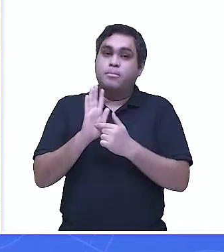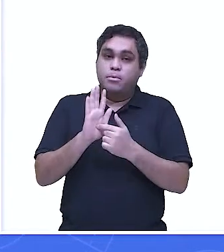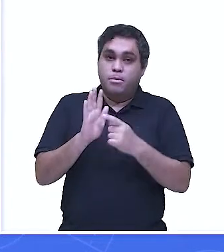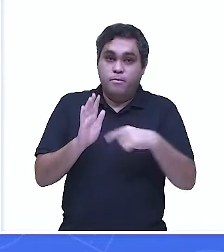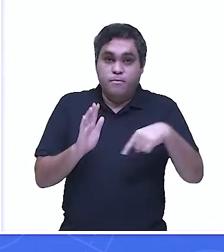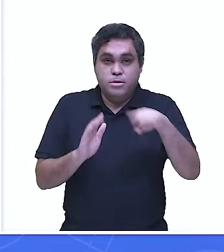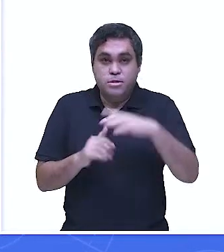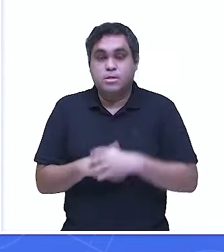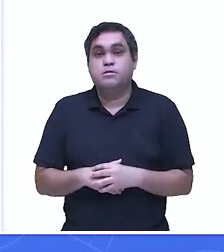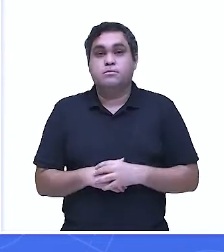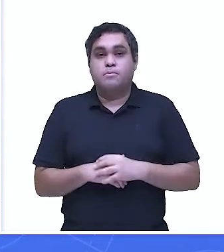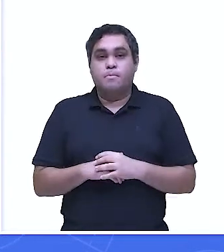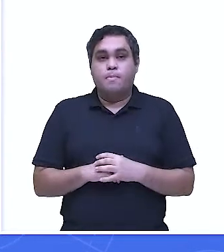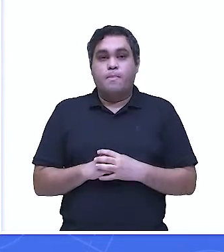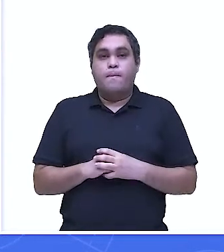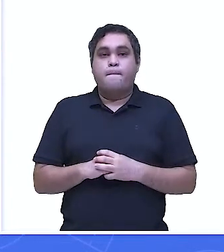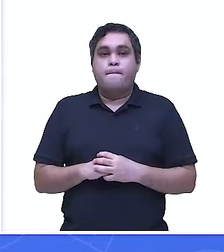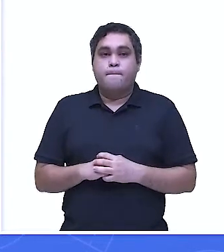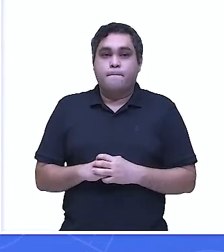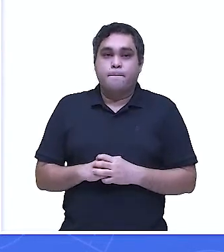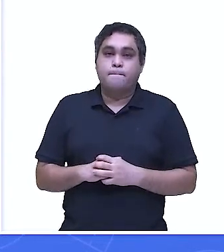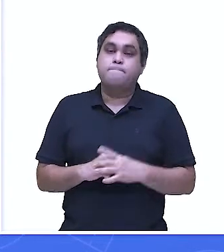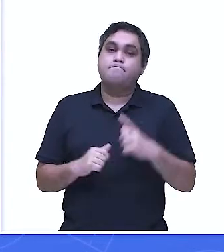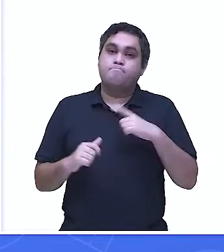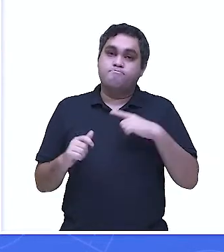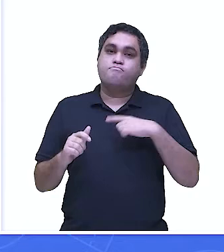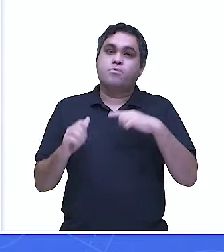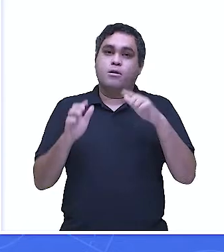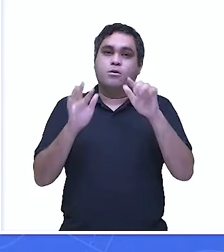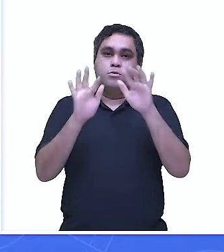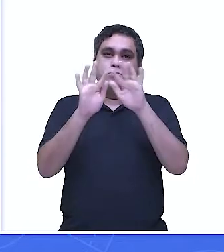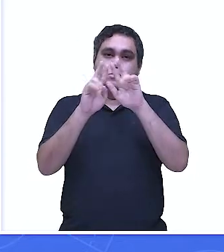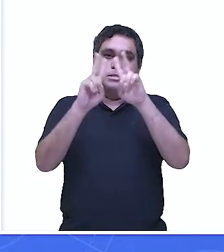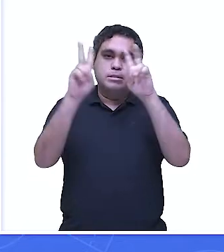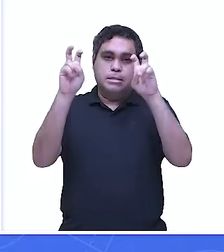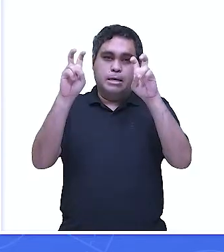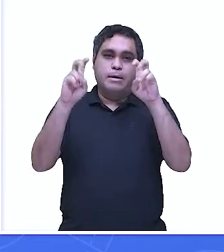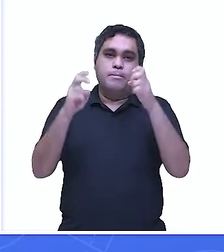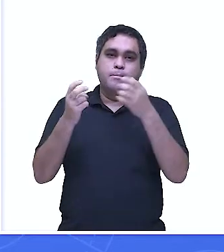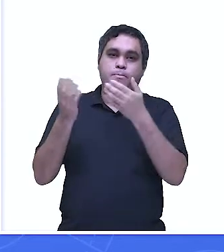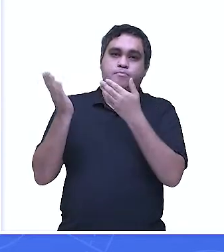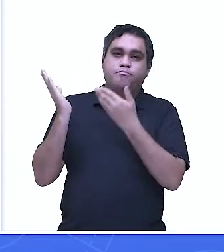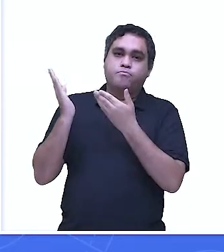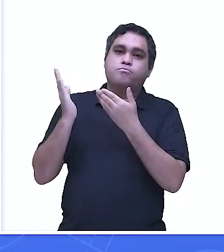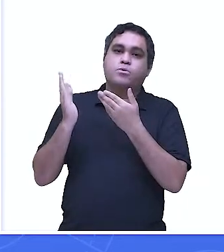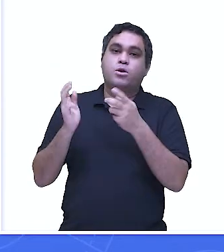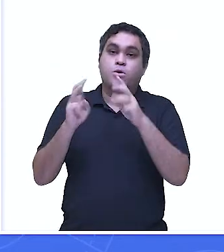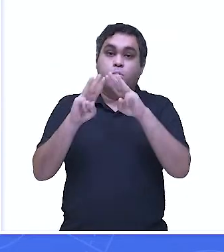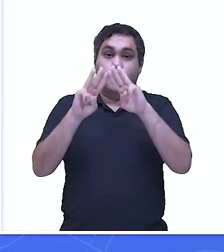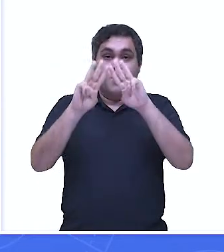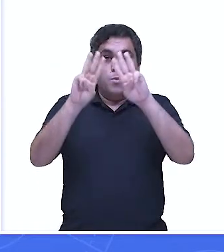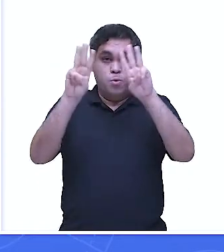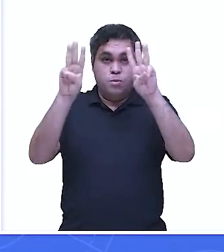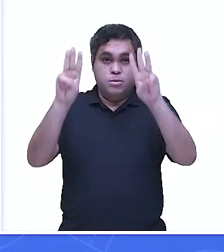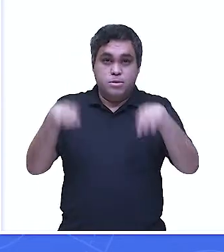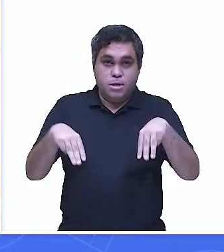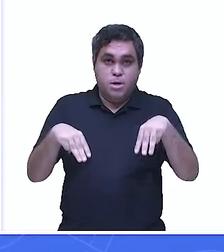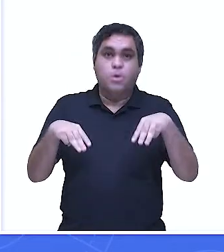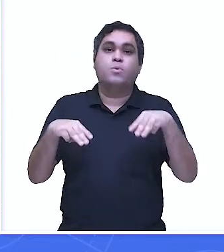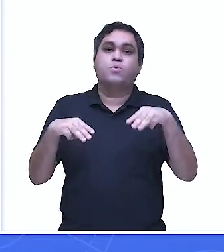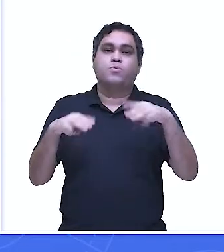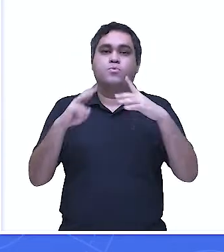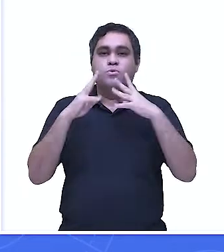comigo. Aqui eu tenho o título: The American Museum